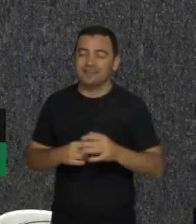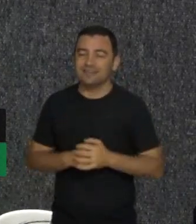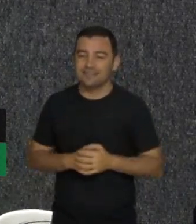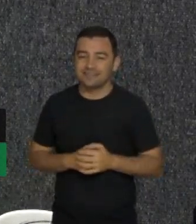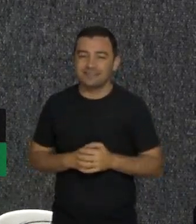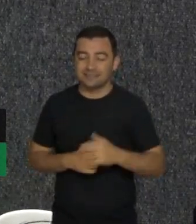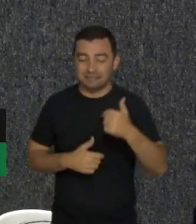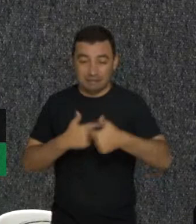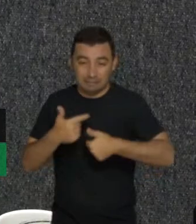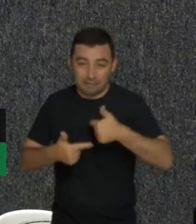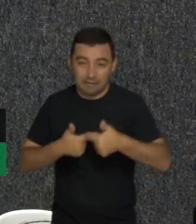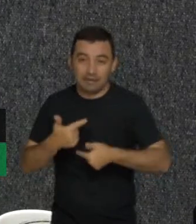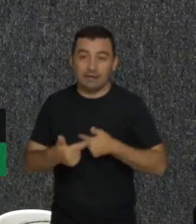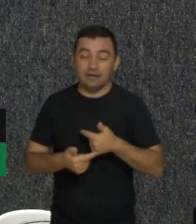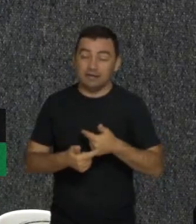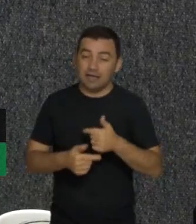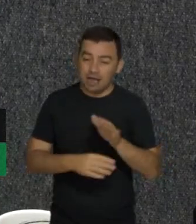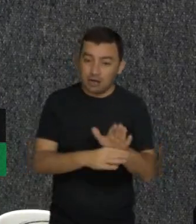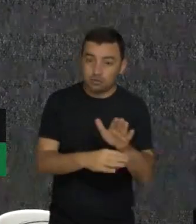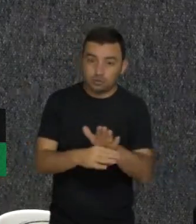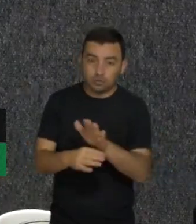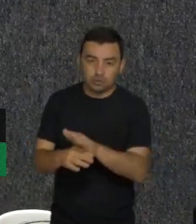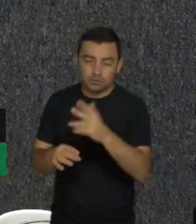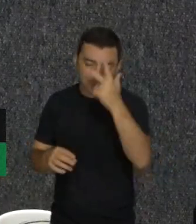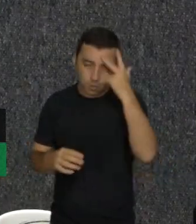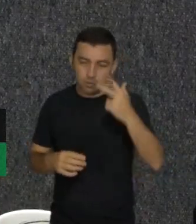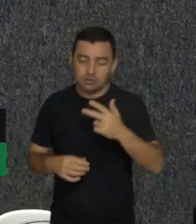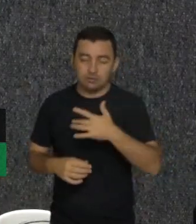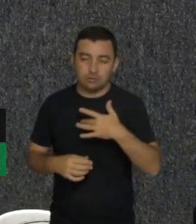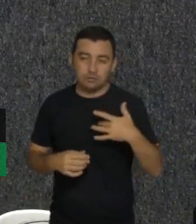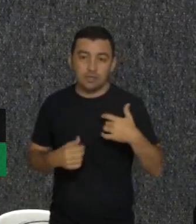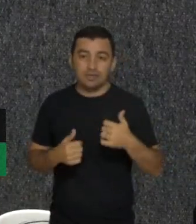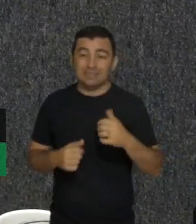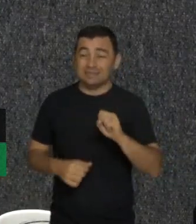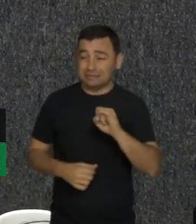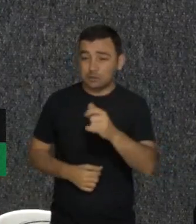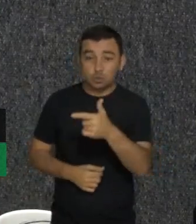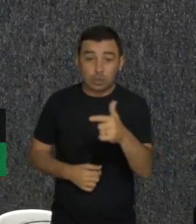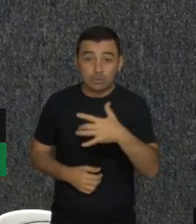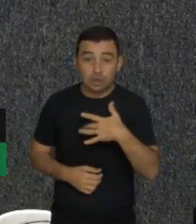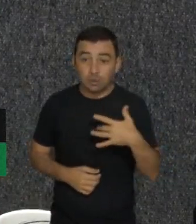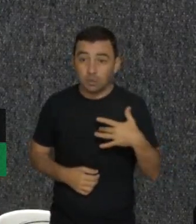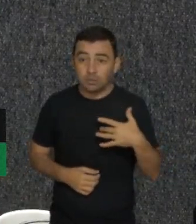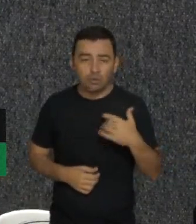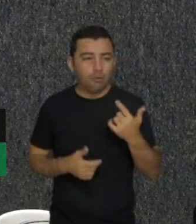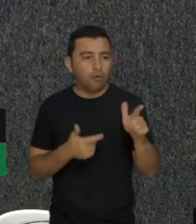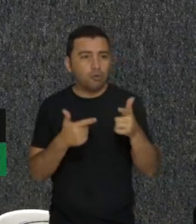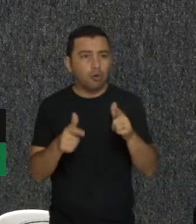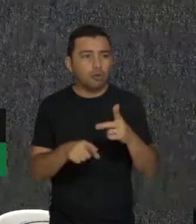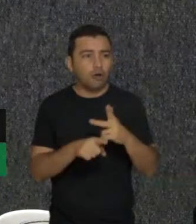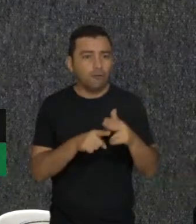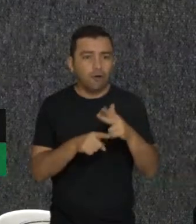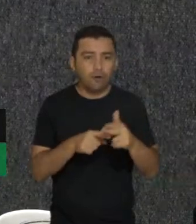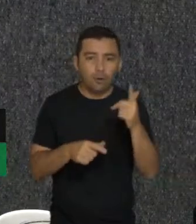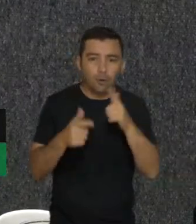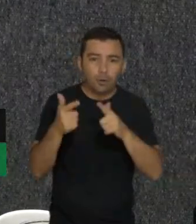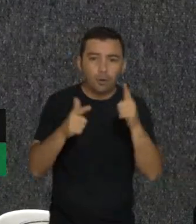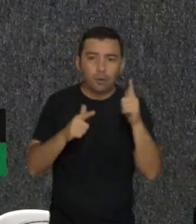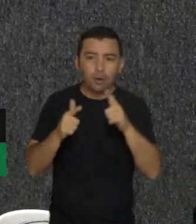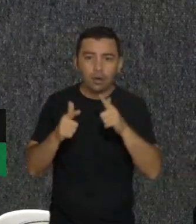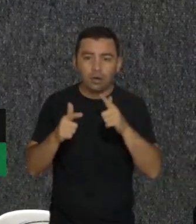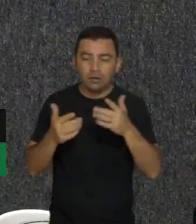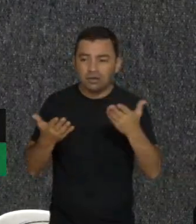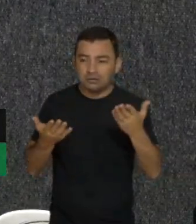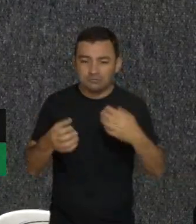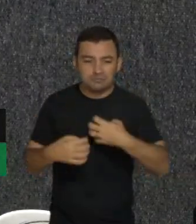trabalhando né pelo bem bem-estar das pessoas e sem a saúde nenhuma outra conquista que o cidadão possa ter na vida ela tem